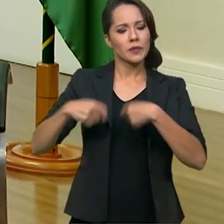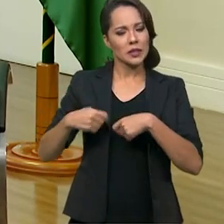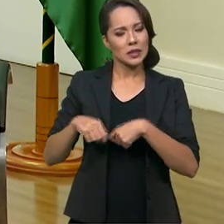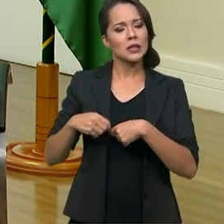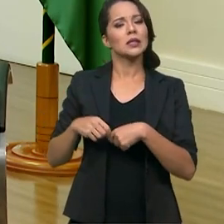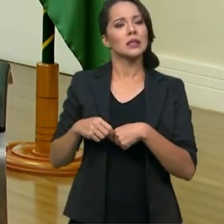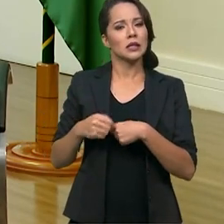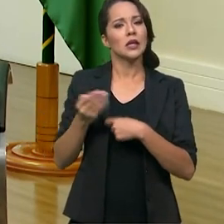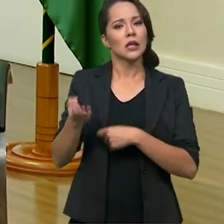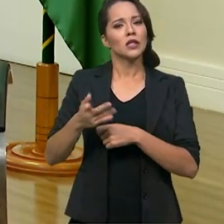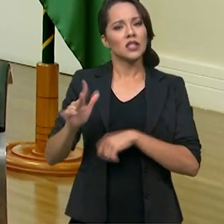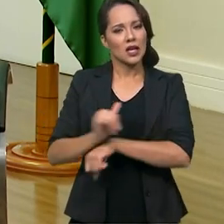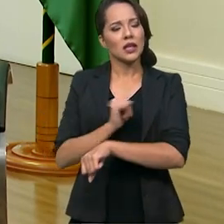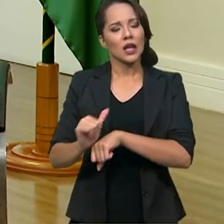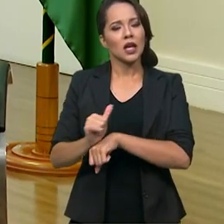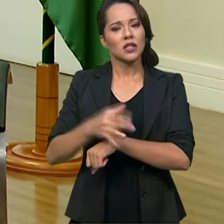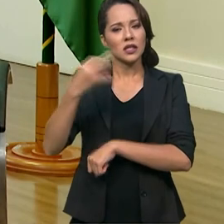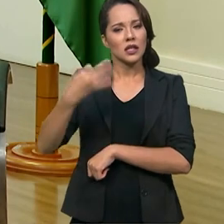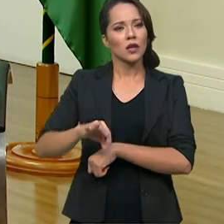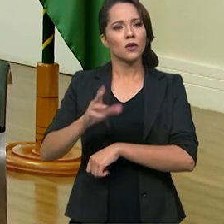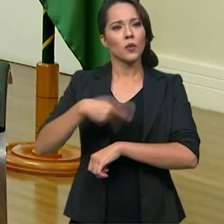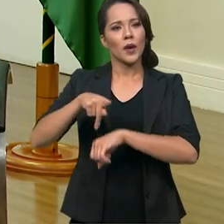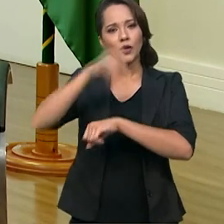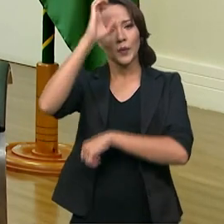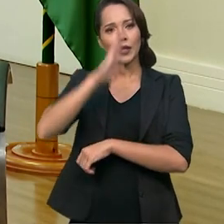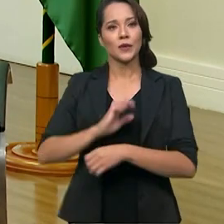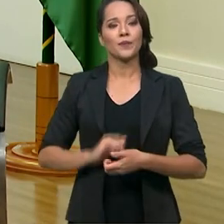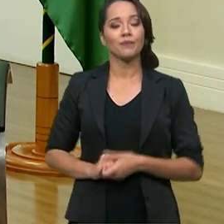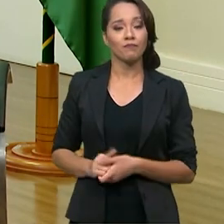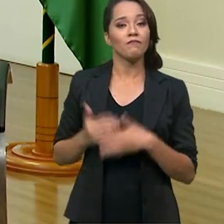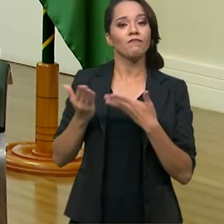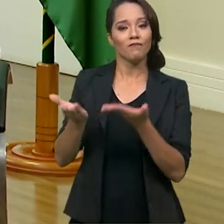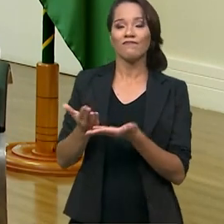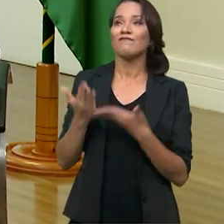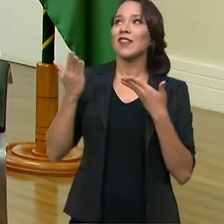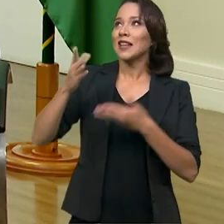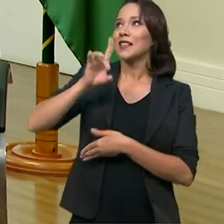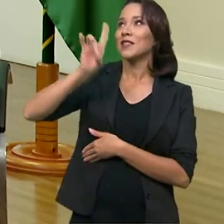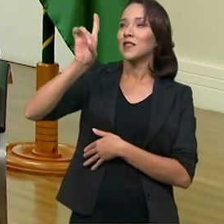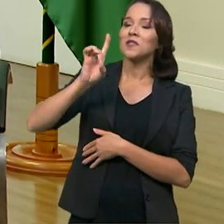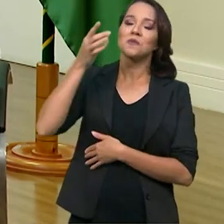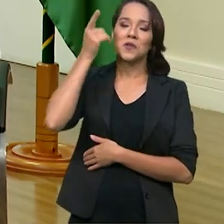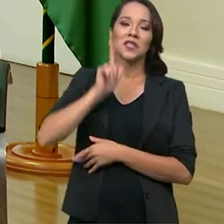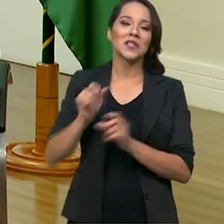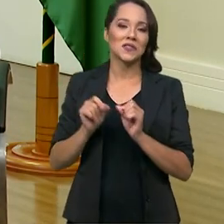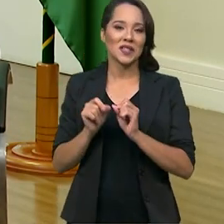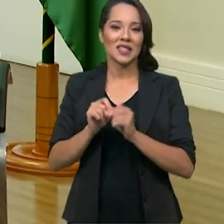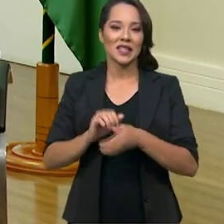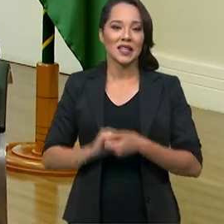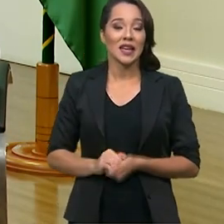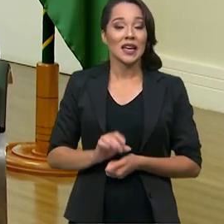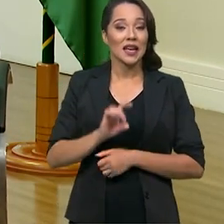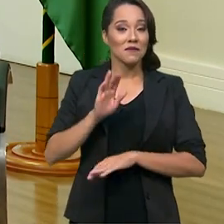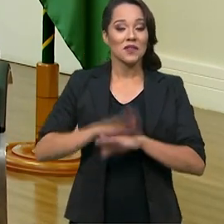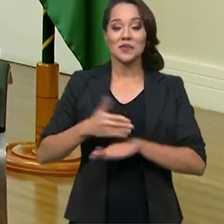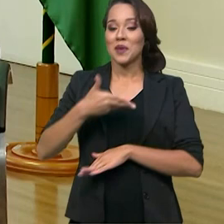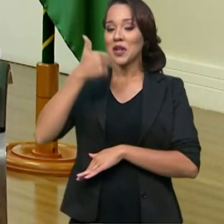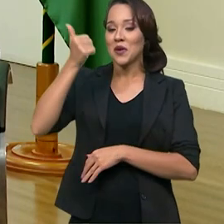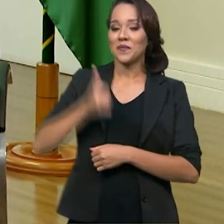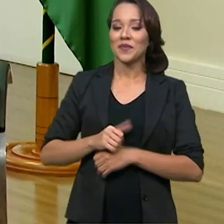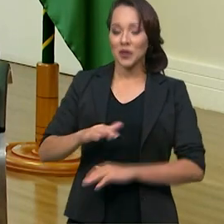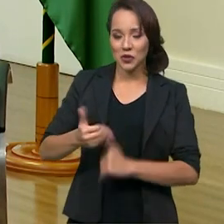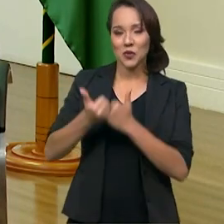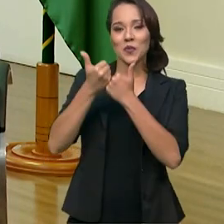que precisa da ação efetiva do Estado brasileiro. E é isso que, graças a Deus, nós estamos conseguindo fazer cada vez melhor,